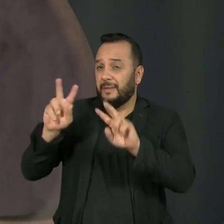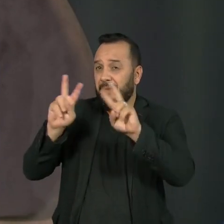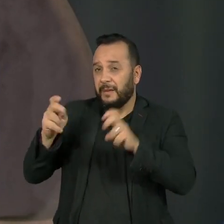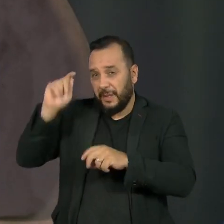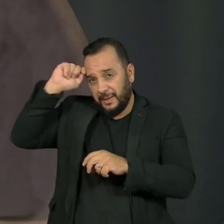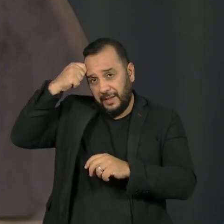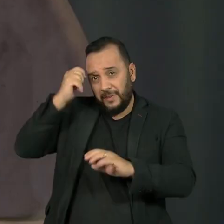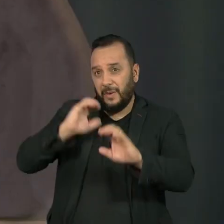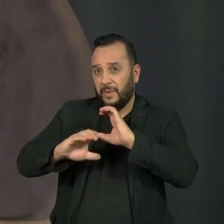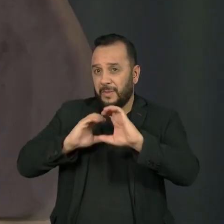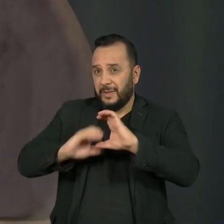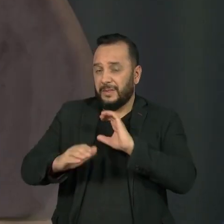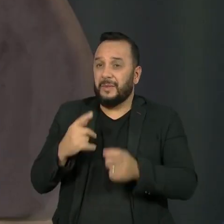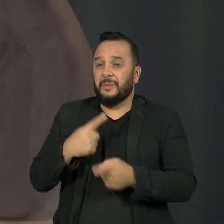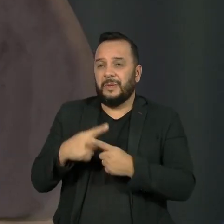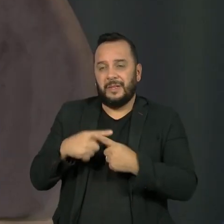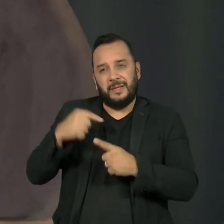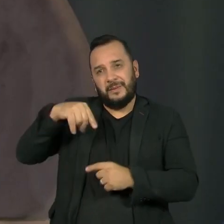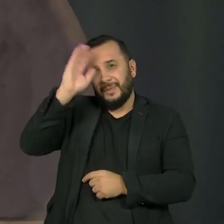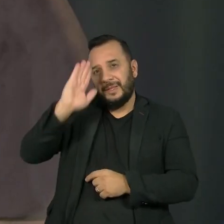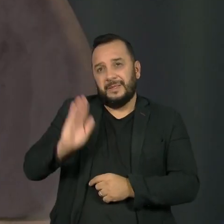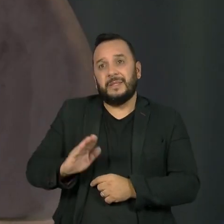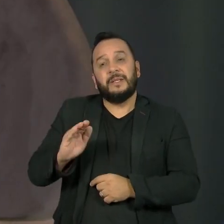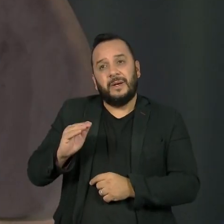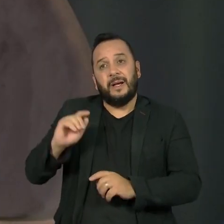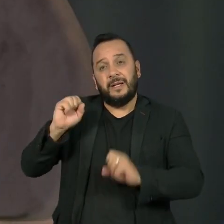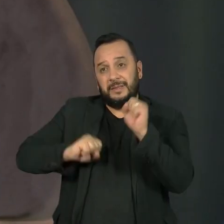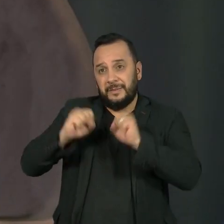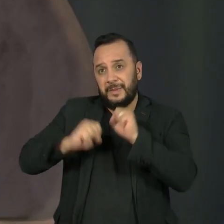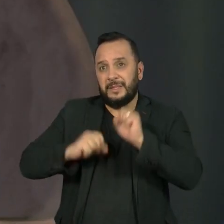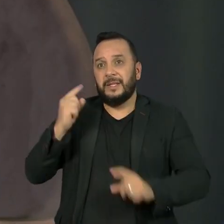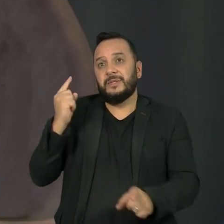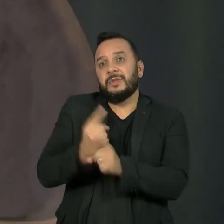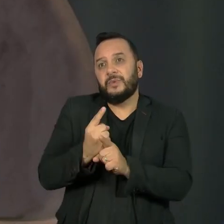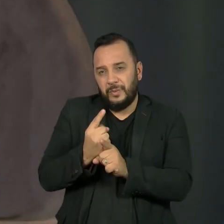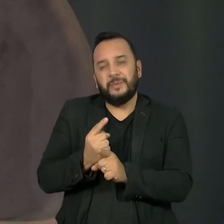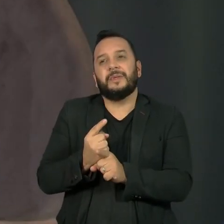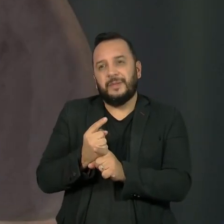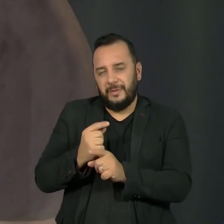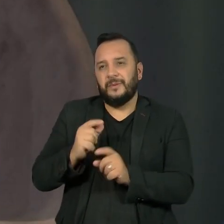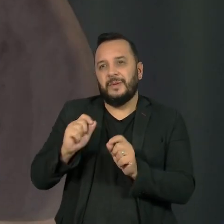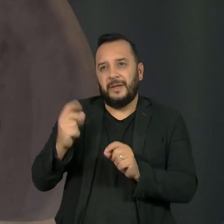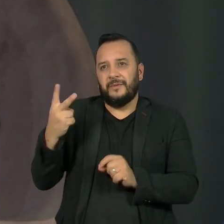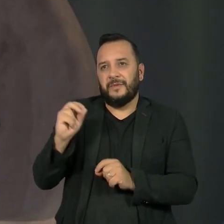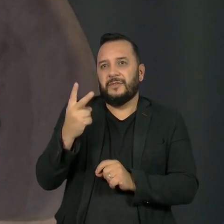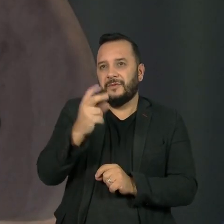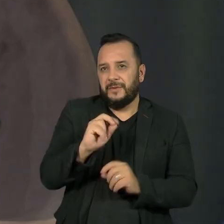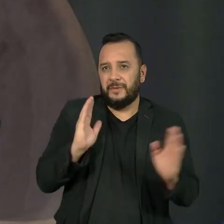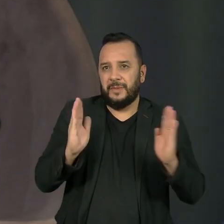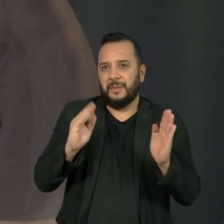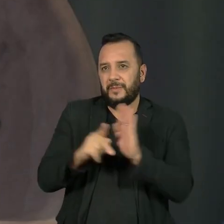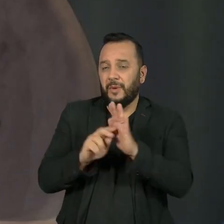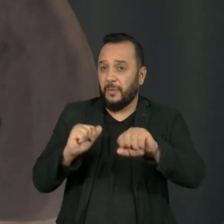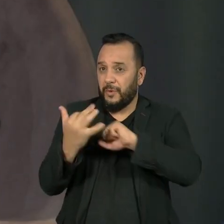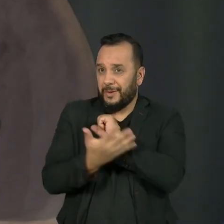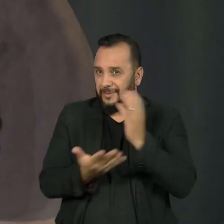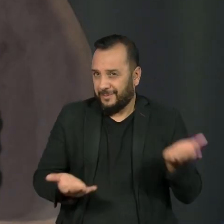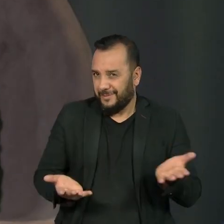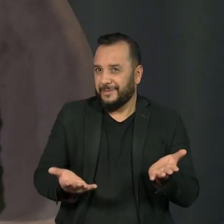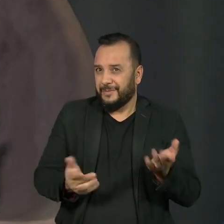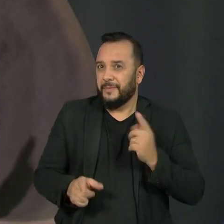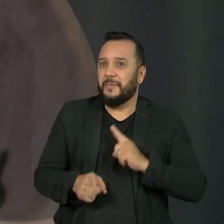falo brincando que o racismo no Brasil foi descoberto pelas empresas em 2020, no advento da Covid, quando a gente viu realmente ali